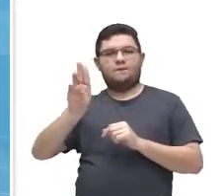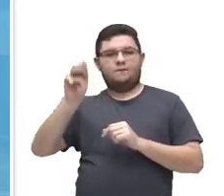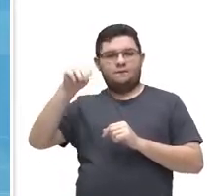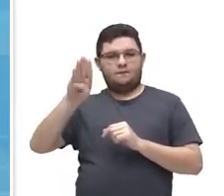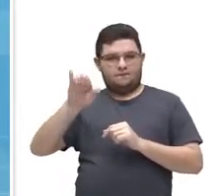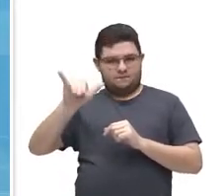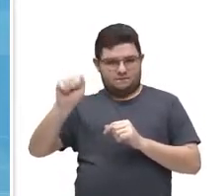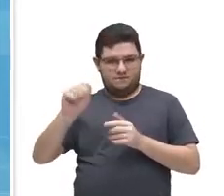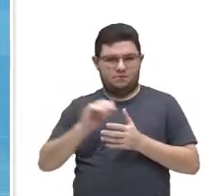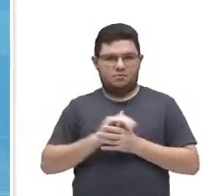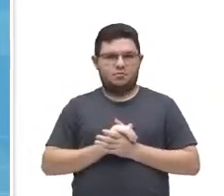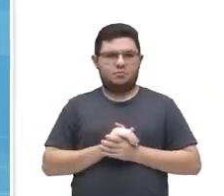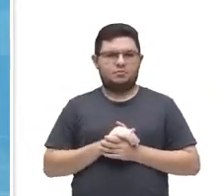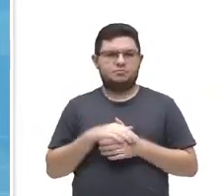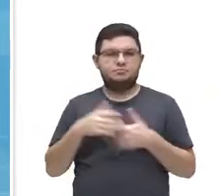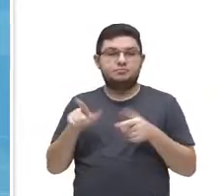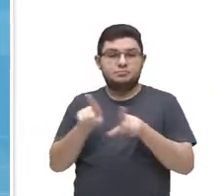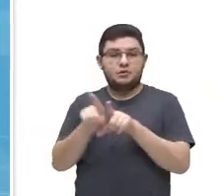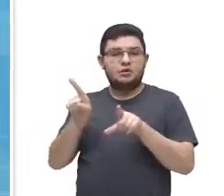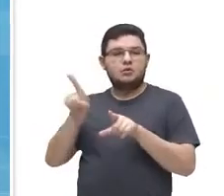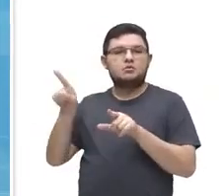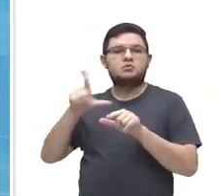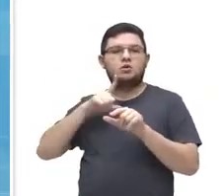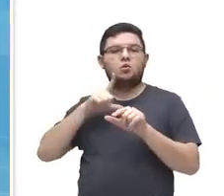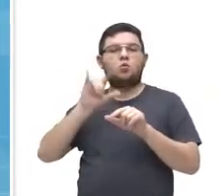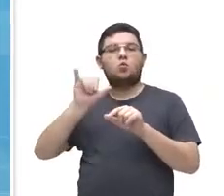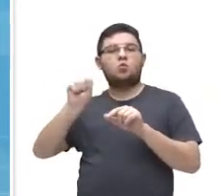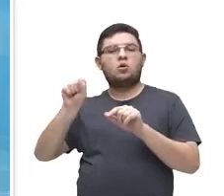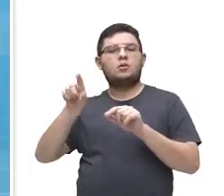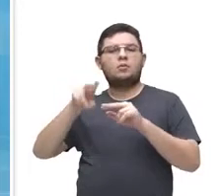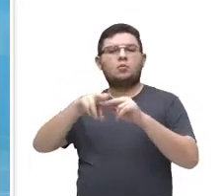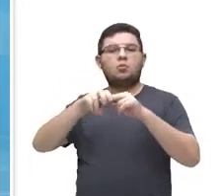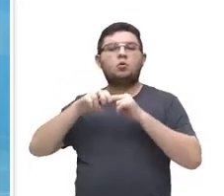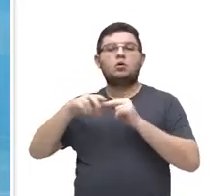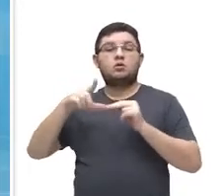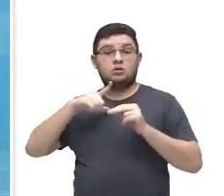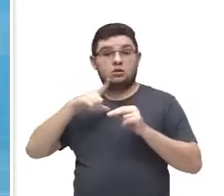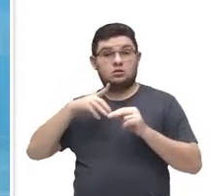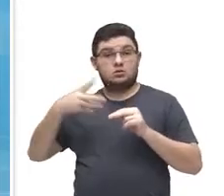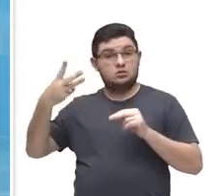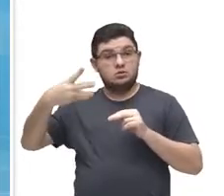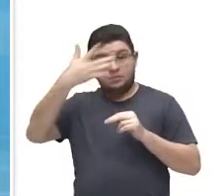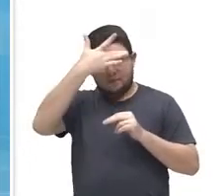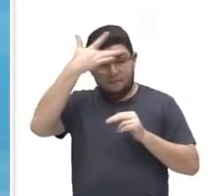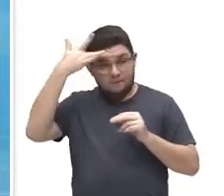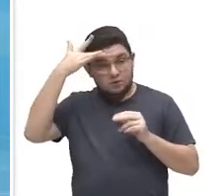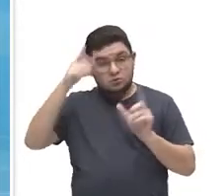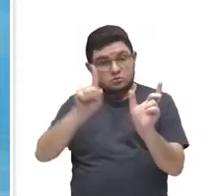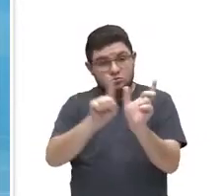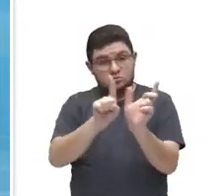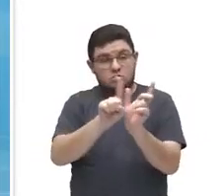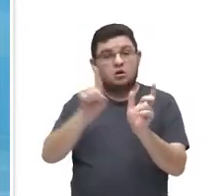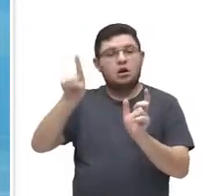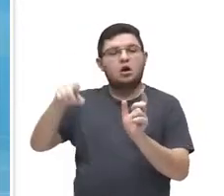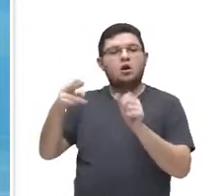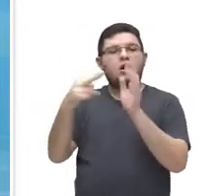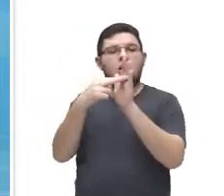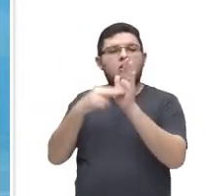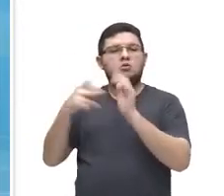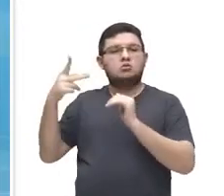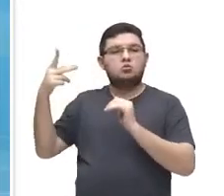verbo to be conjugado na terceira pessoa do singular, is, que é uma característica e uma das regras desse tempo